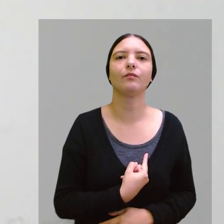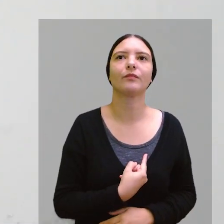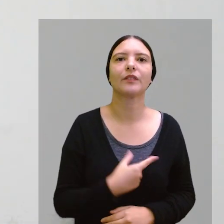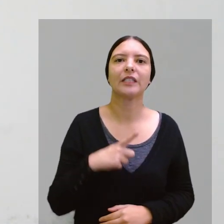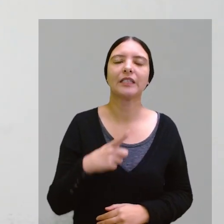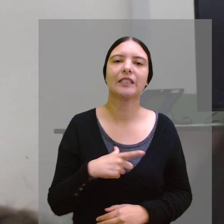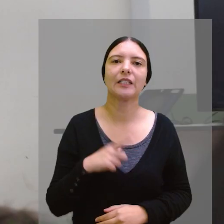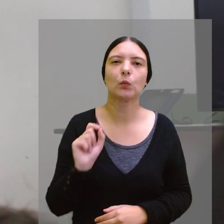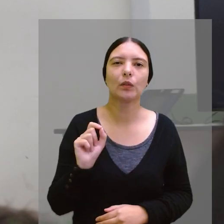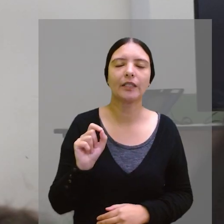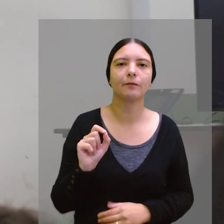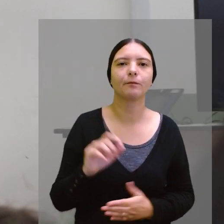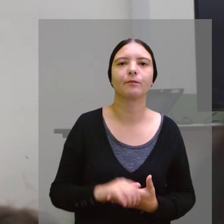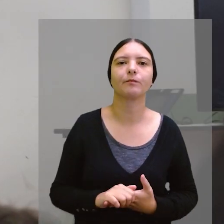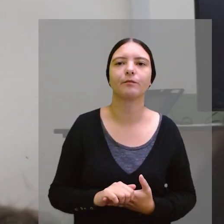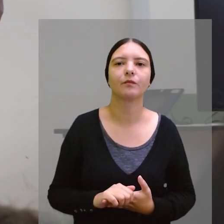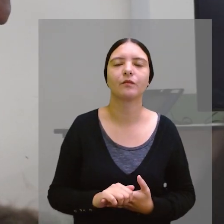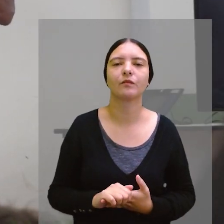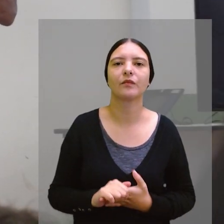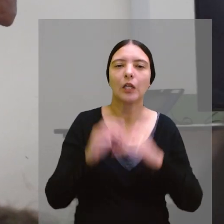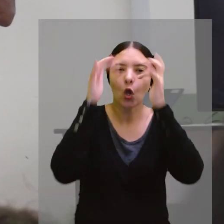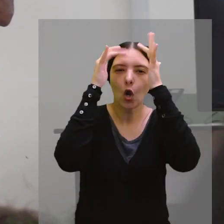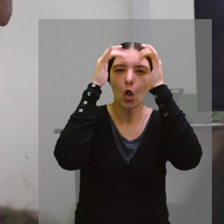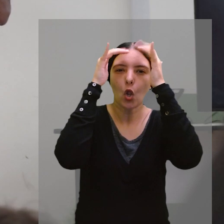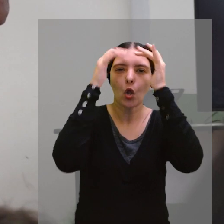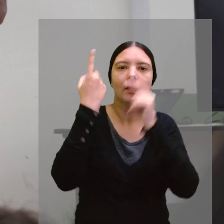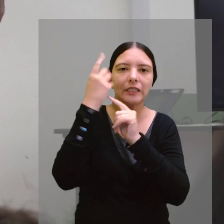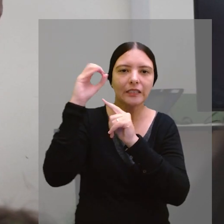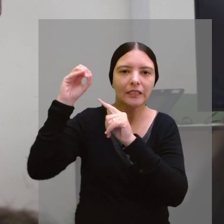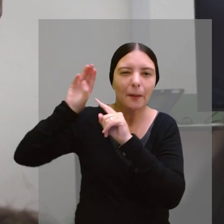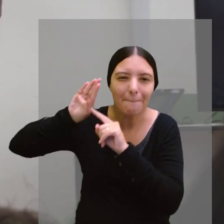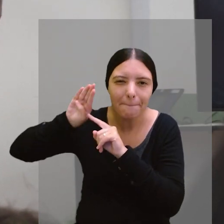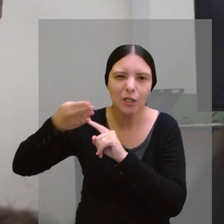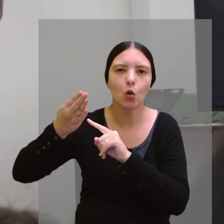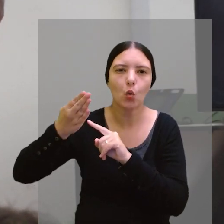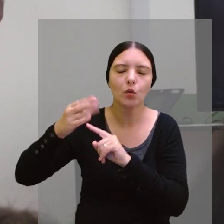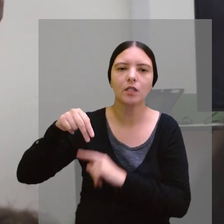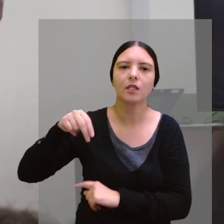tem 100 bilhões de neurônios. Você sabe o que é